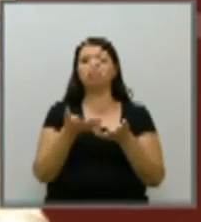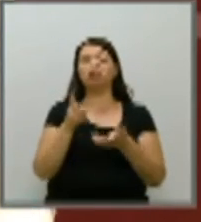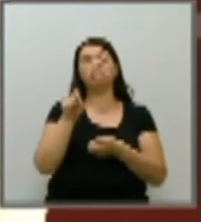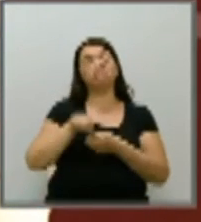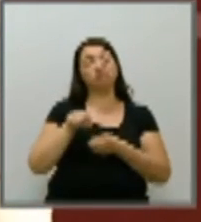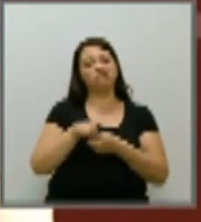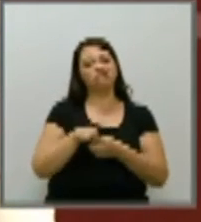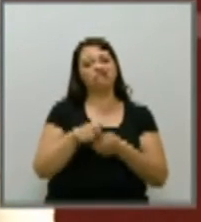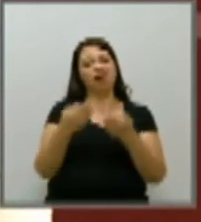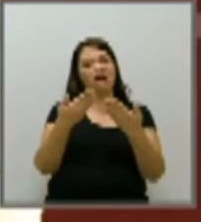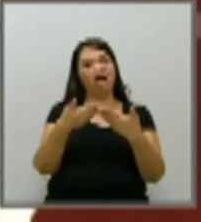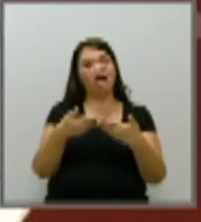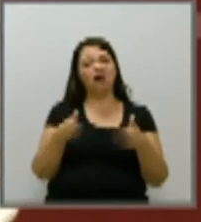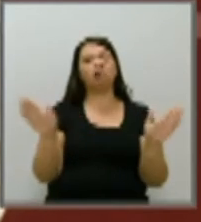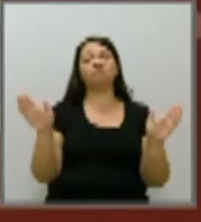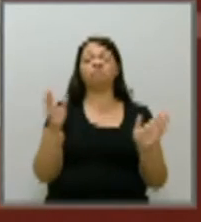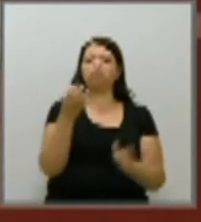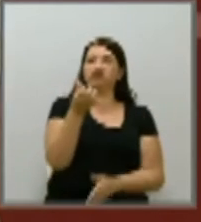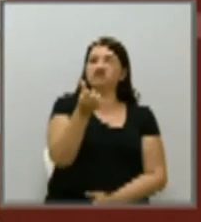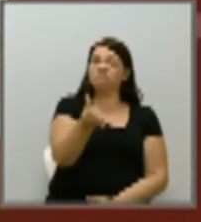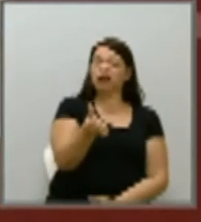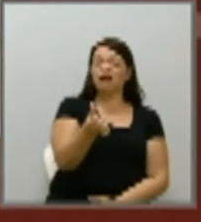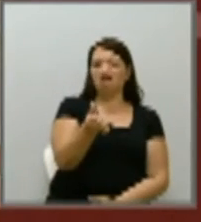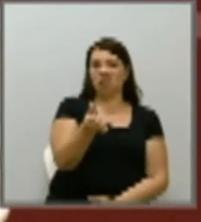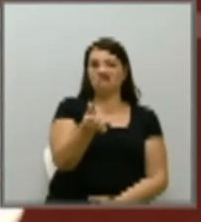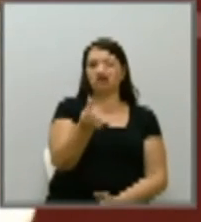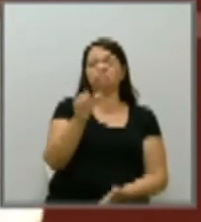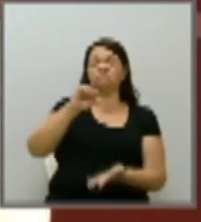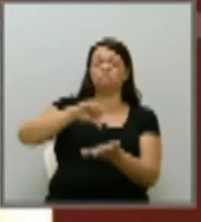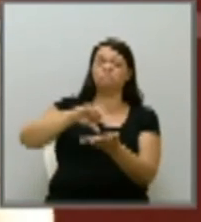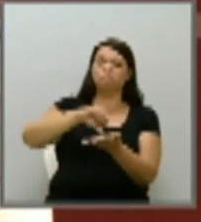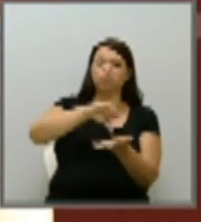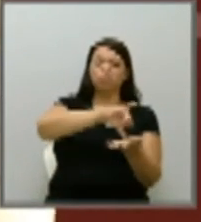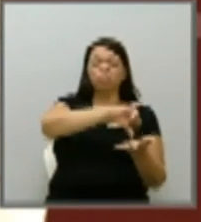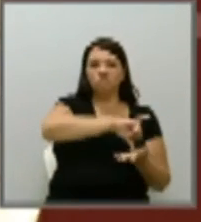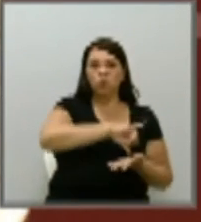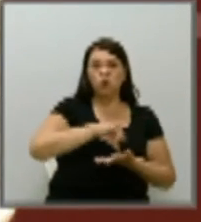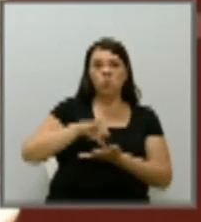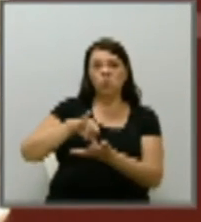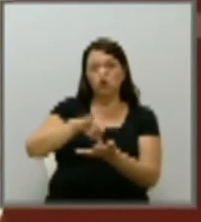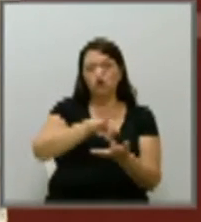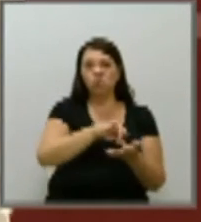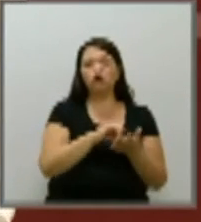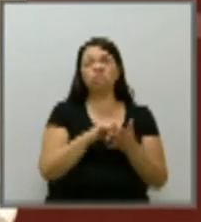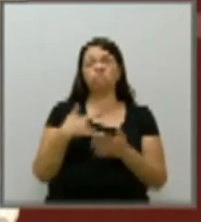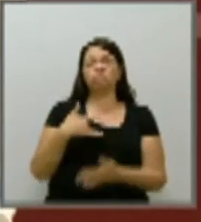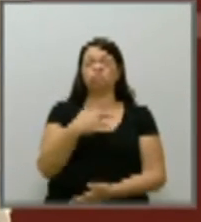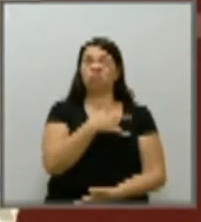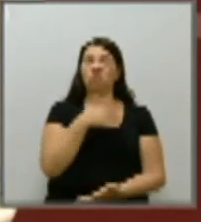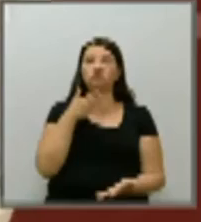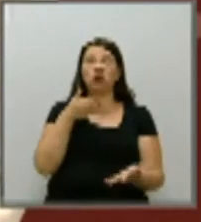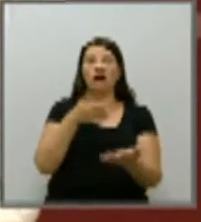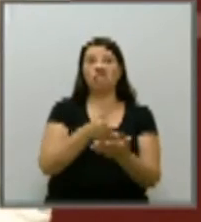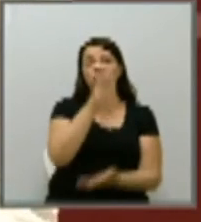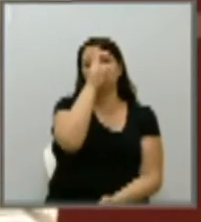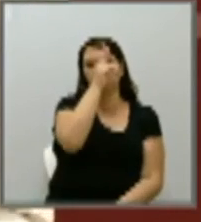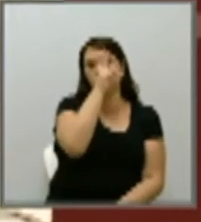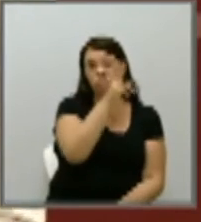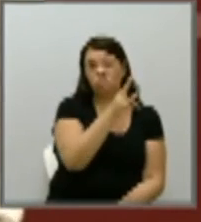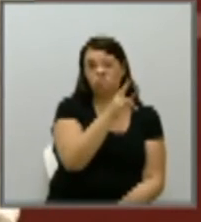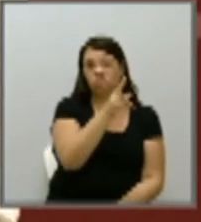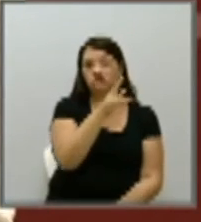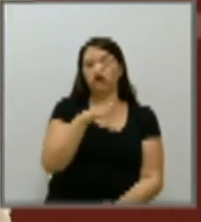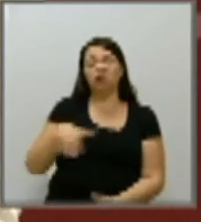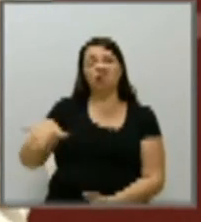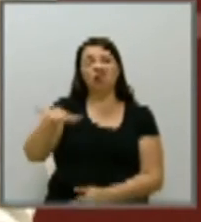a abertura de 6 postos de saúde, 6 unidades básicas de saúde até a meia-noite. As regiões mais